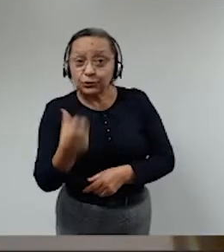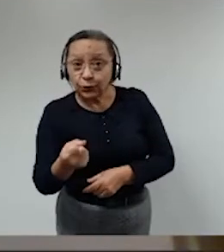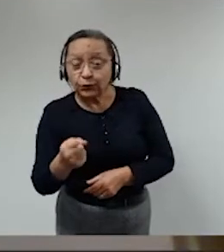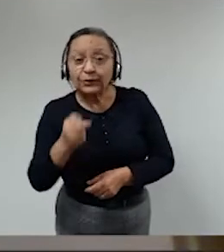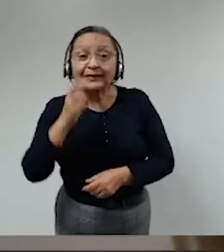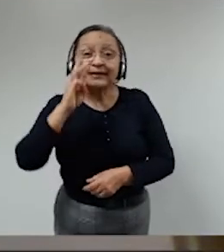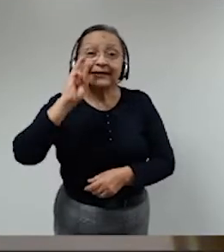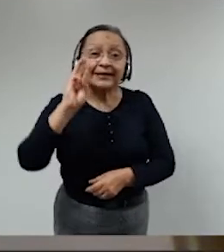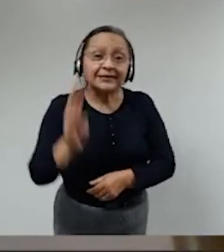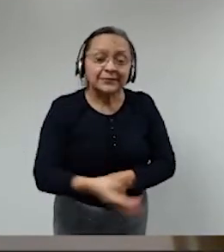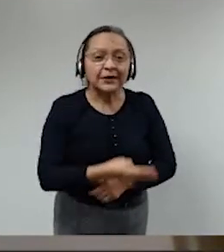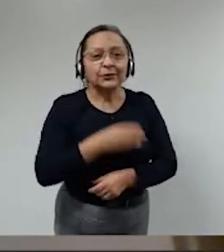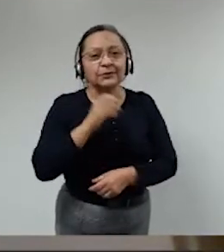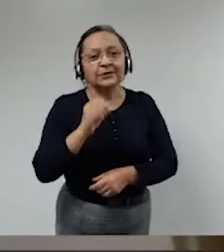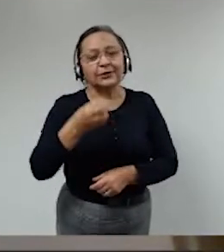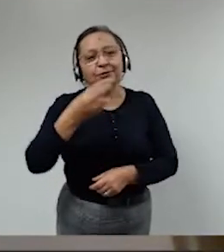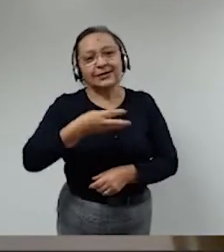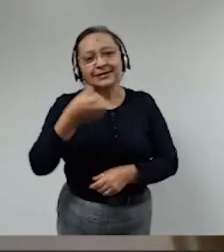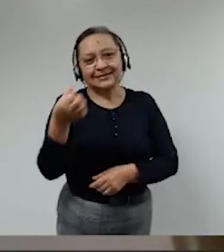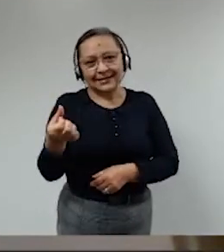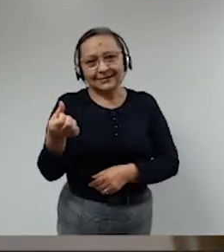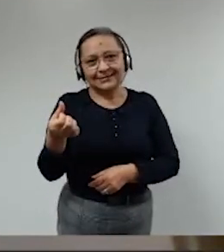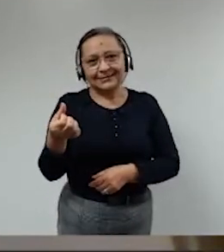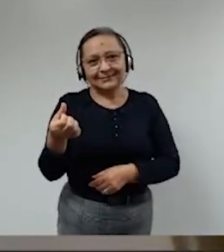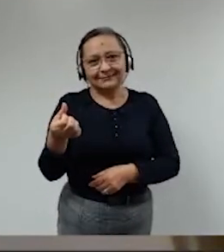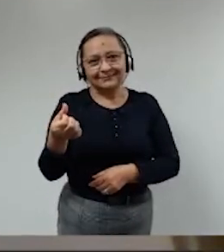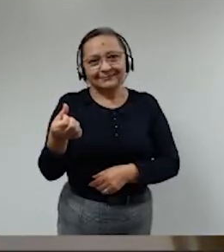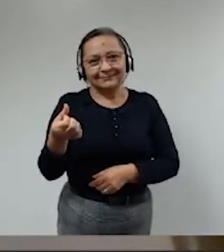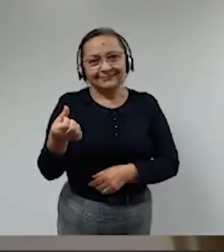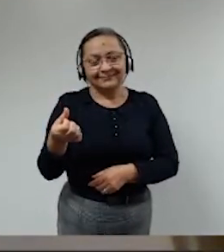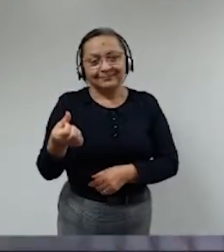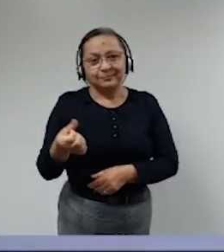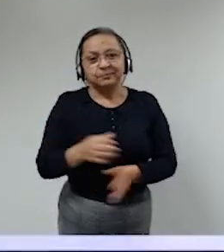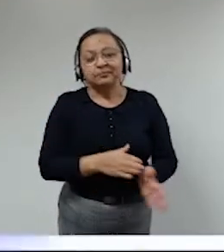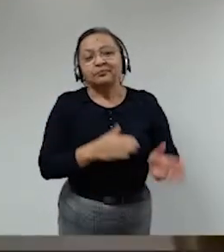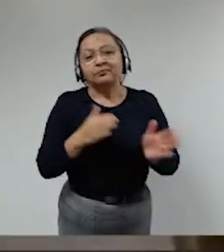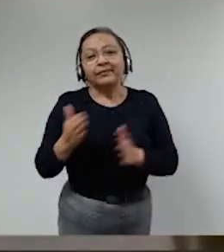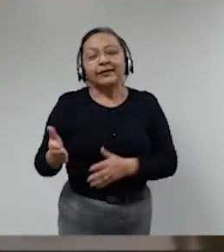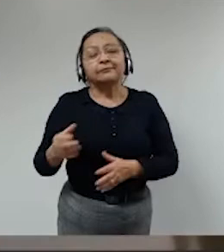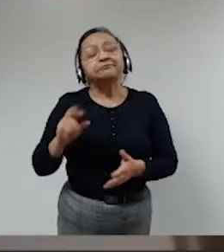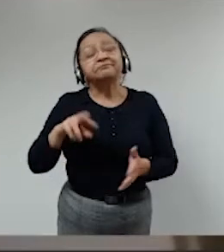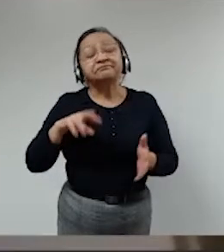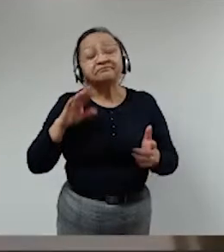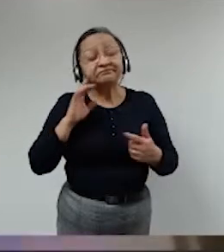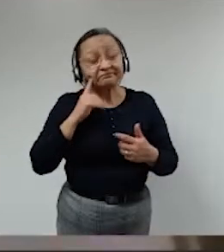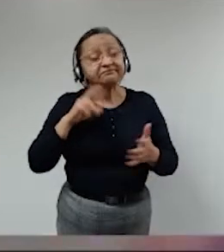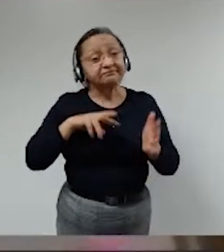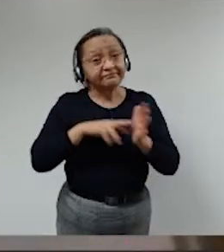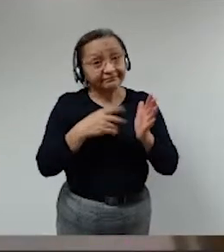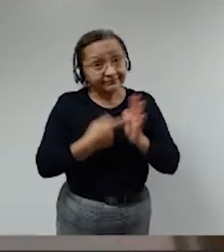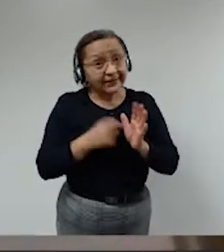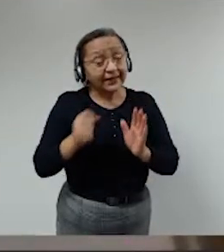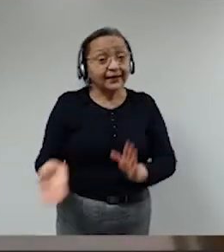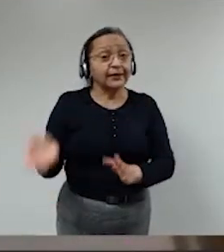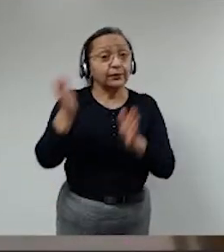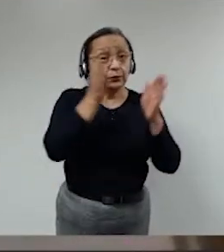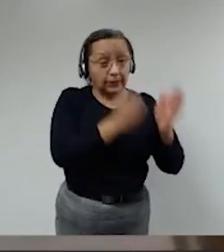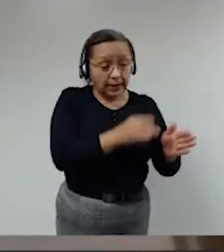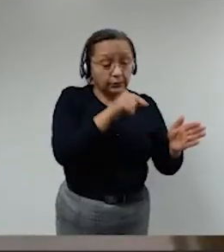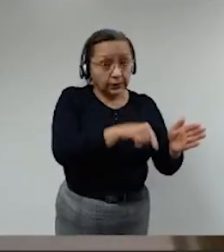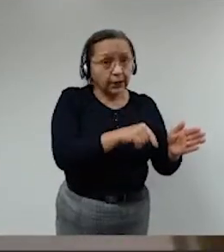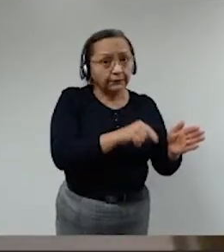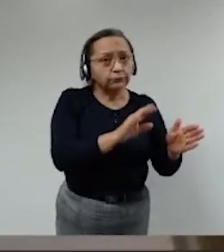aumentou 3.000%. Né? Então, assim, isso mostra que, de um lado, você teve um êxito